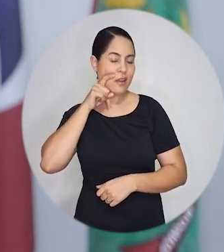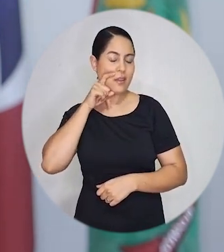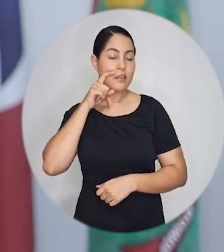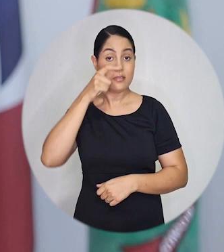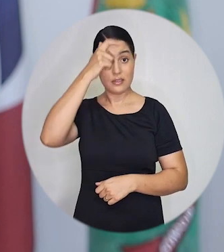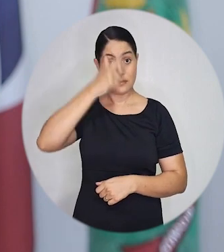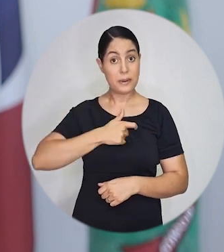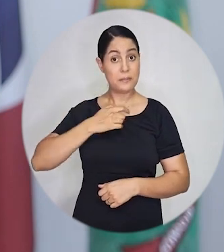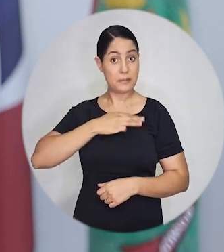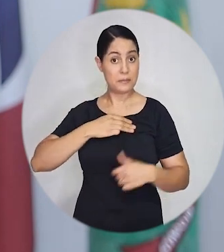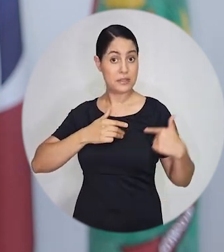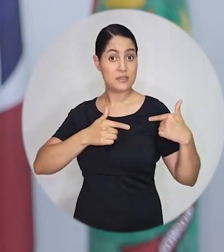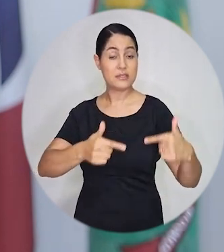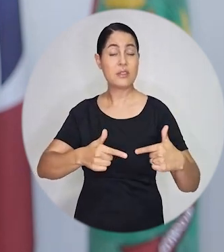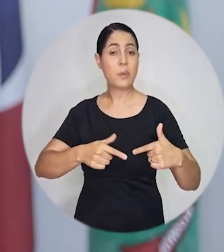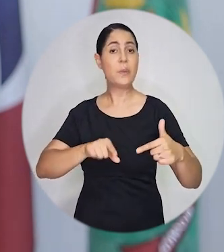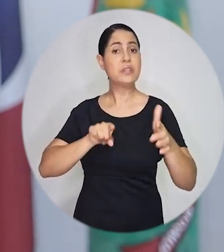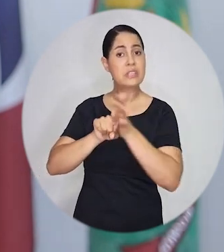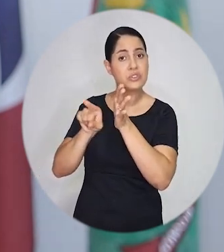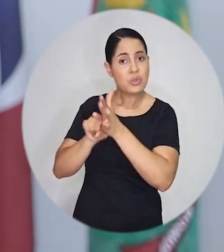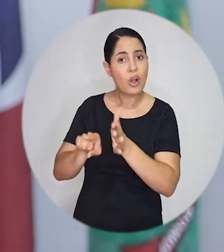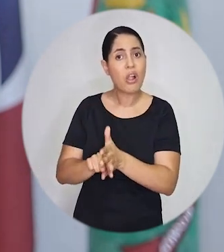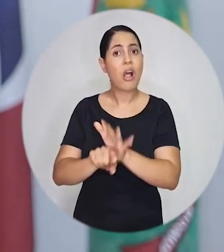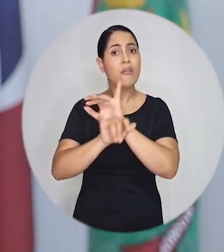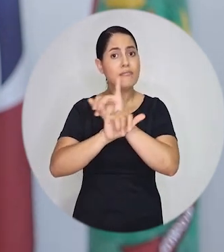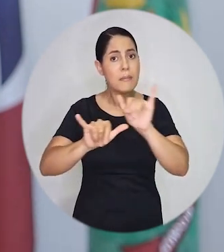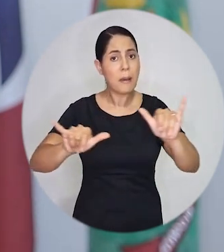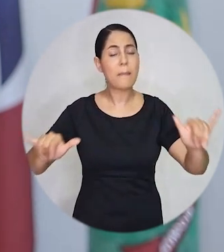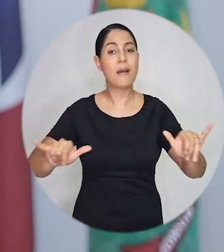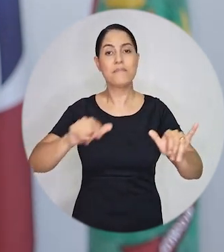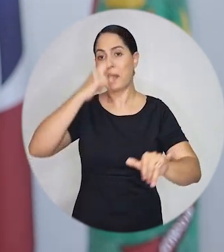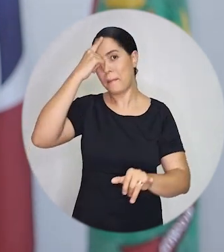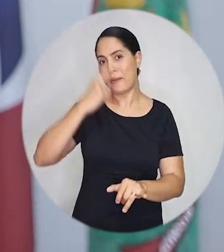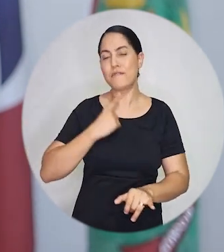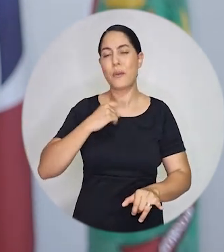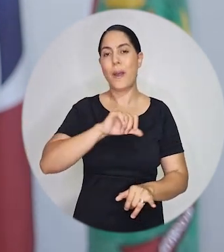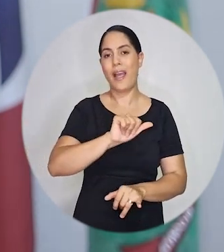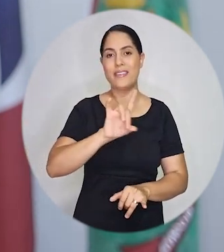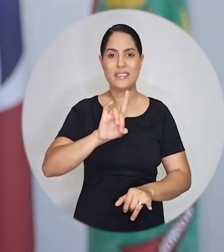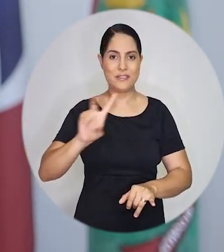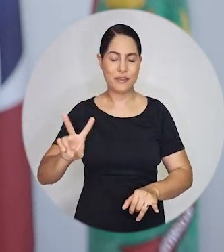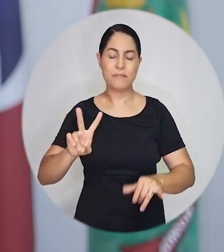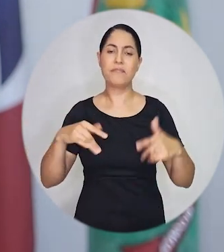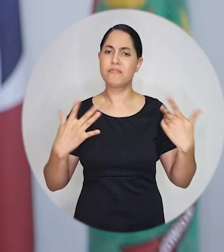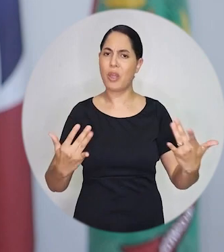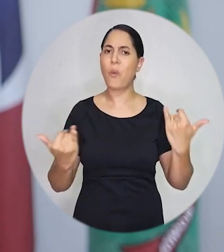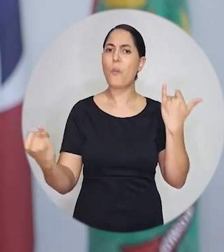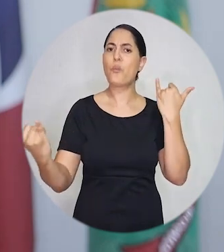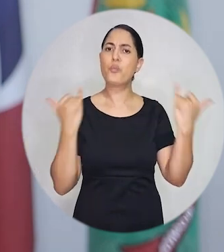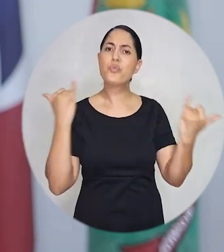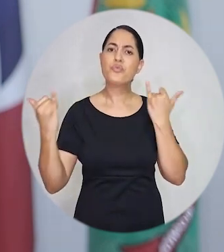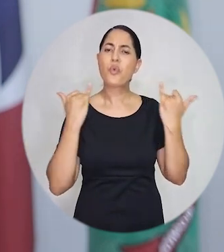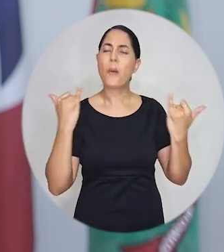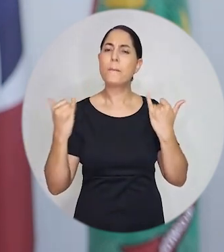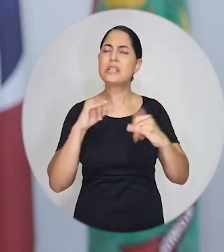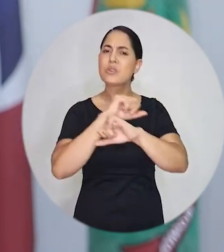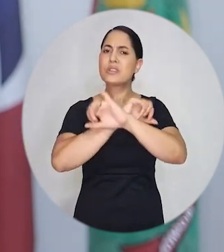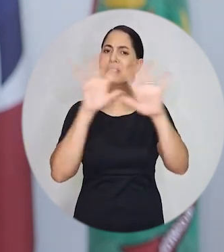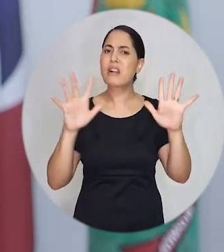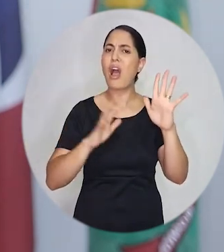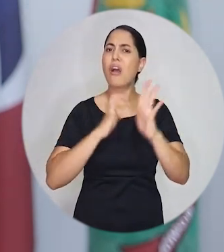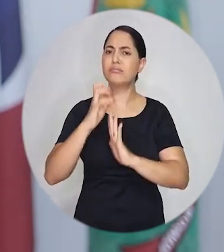me delegou esta missão de divulgar esse questionário, essa pesquisa Perfil ADV, que